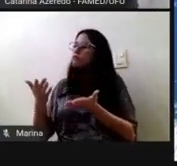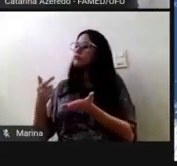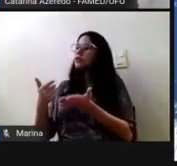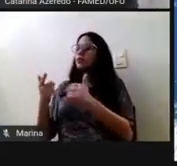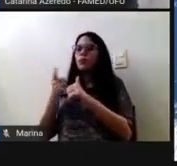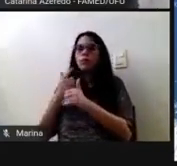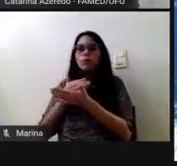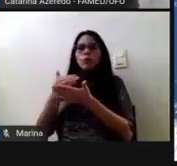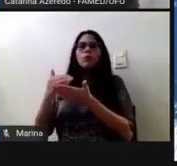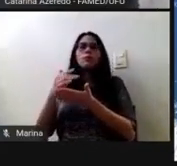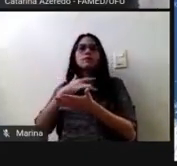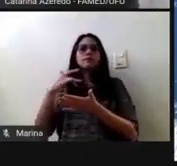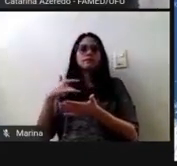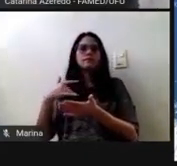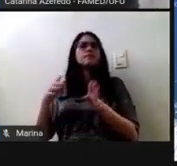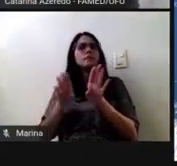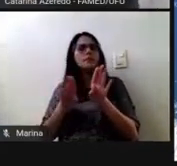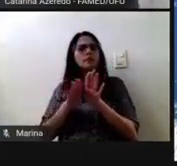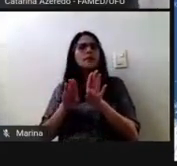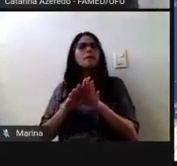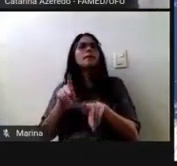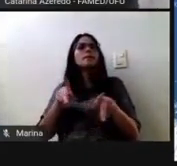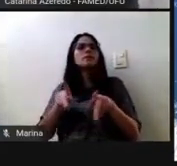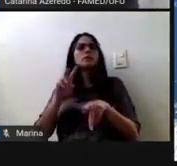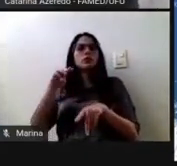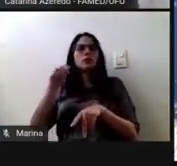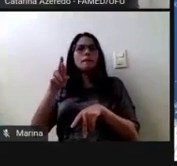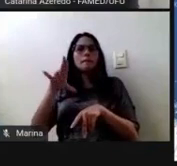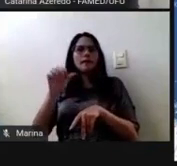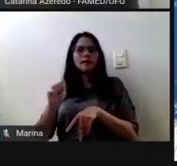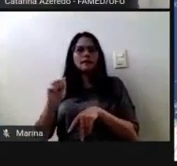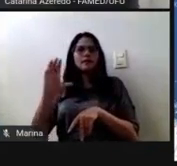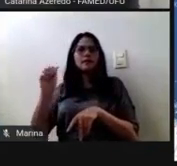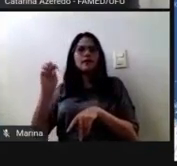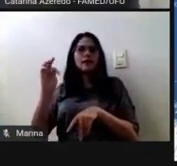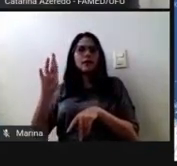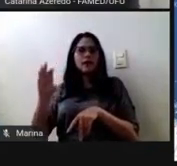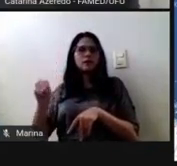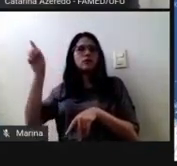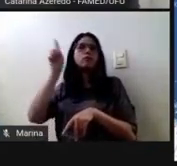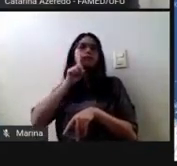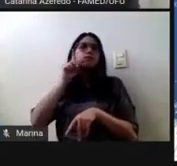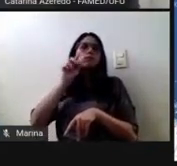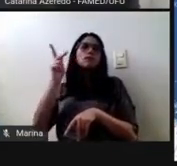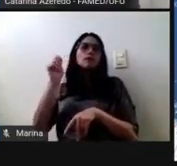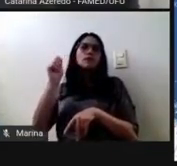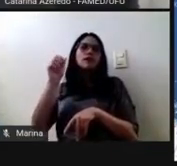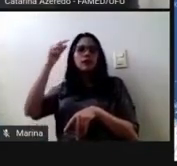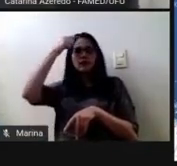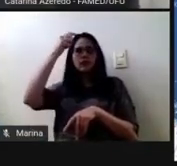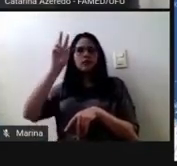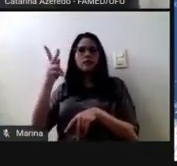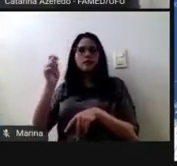professora Márcia Castro, também da Faculdade de Saúde Pública de Harvard, ela tem falado muito disso, porque nos Estados Unidos eles criaram a figura